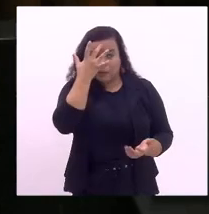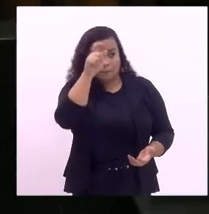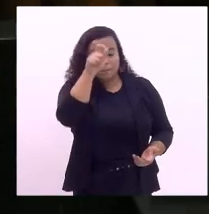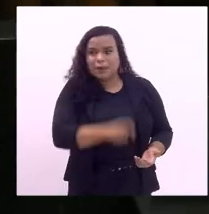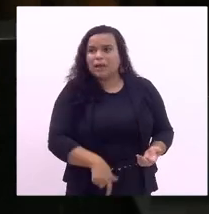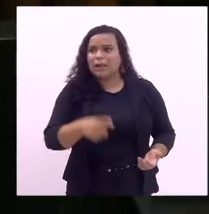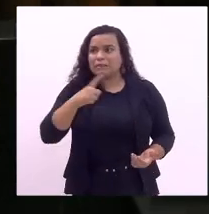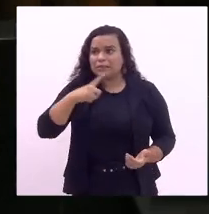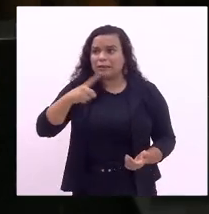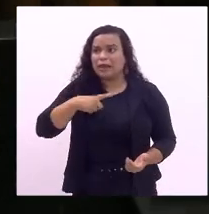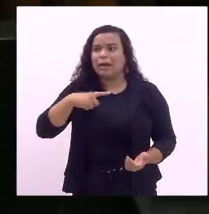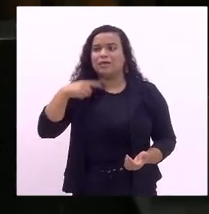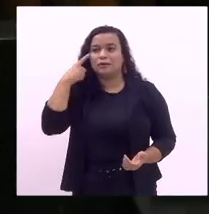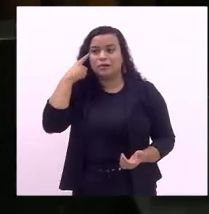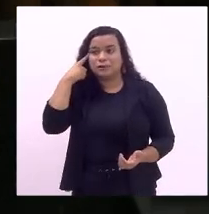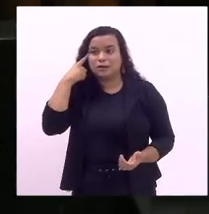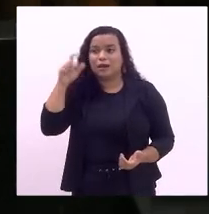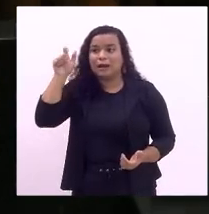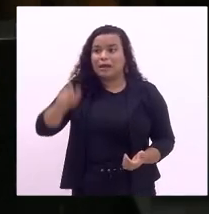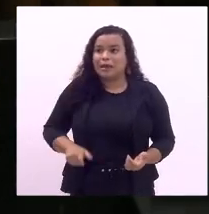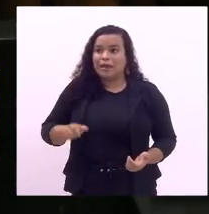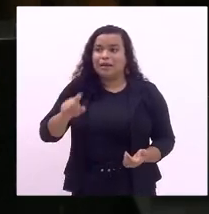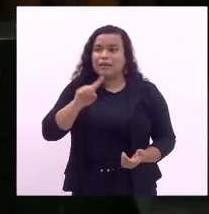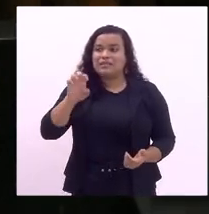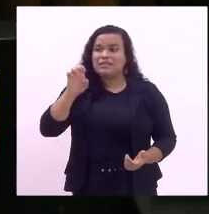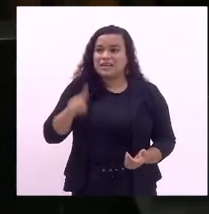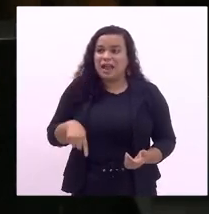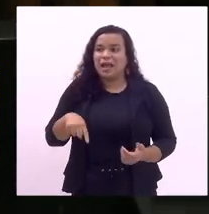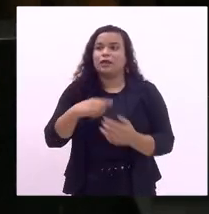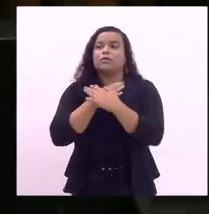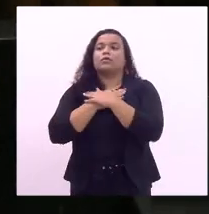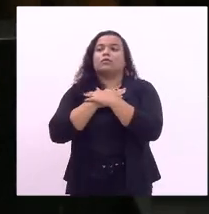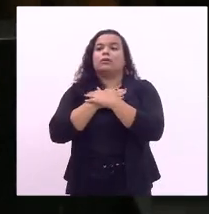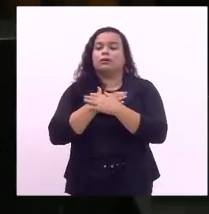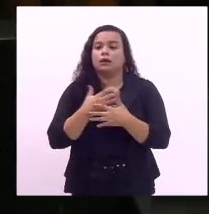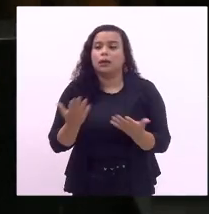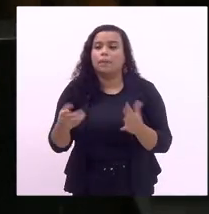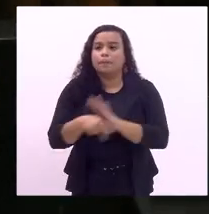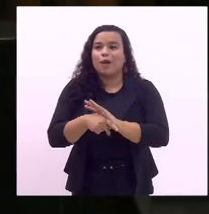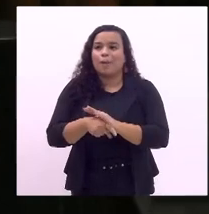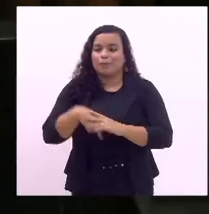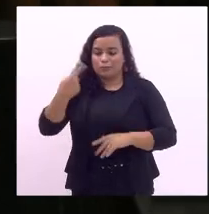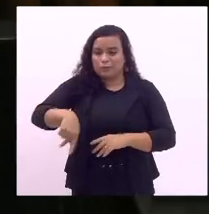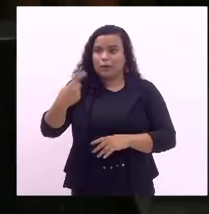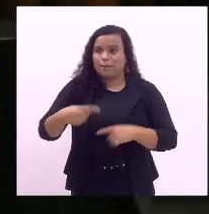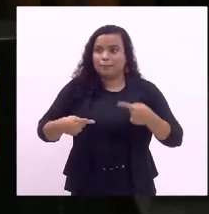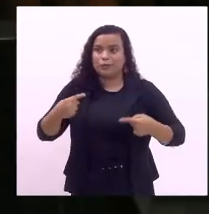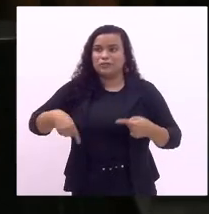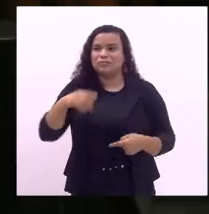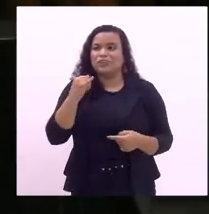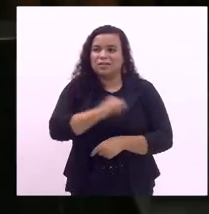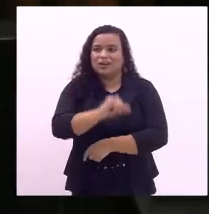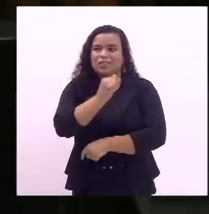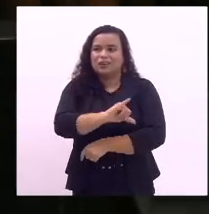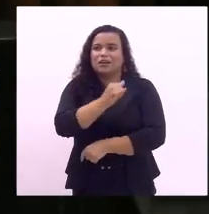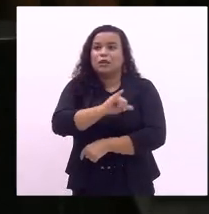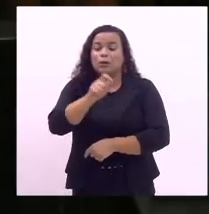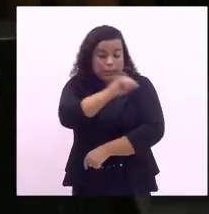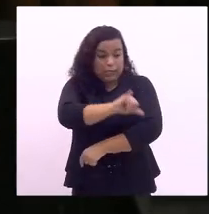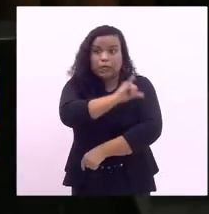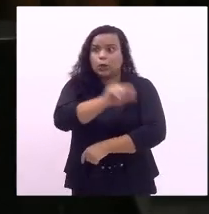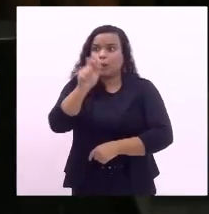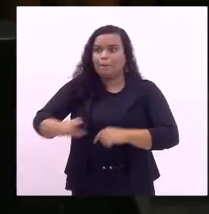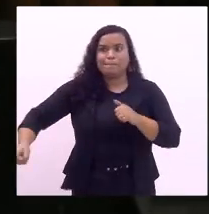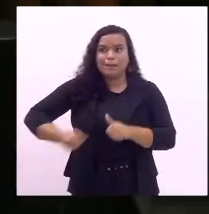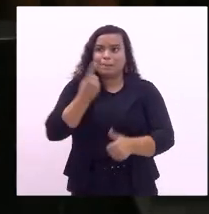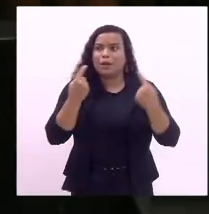tem frouxo até no nome, o Zé do Caixão da política do Rio de Janeiro, que é o primeiro a atacar a polícia, é o primeiro a